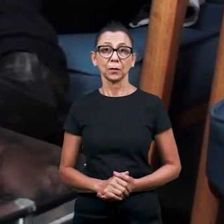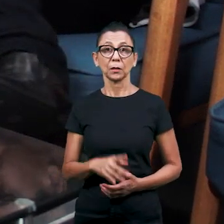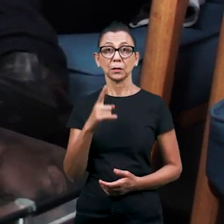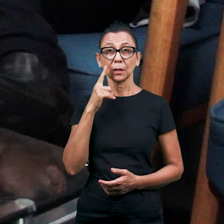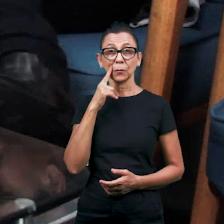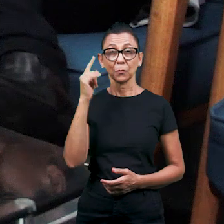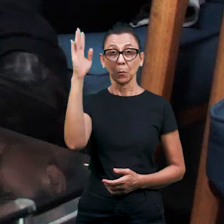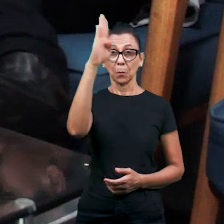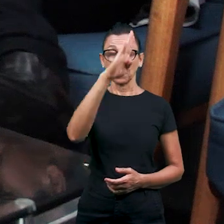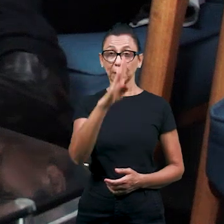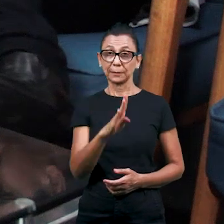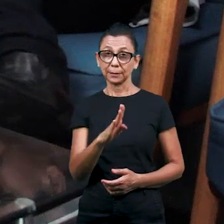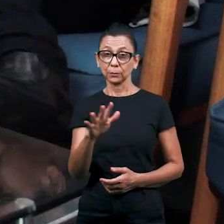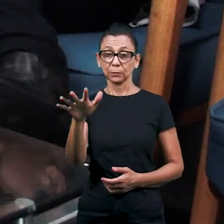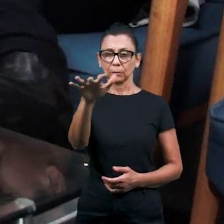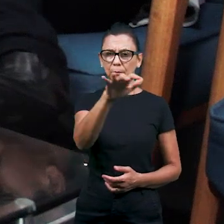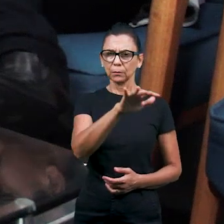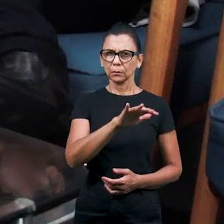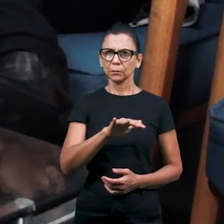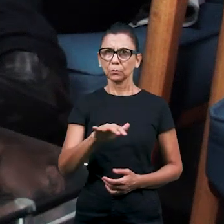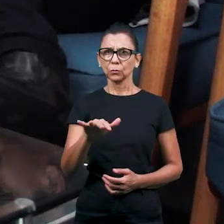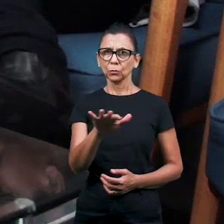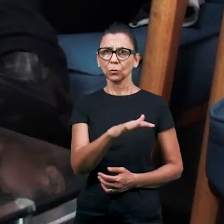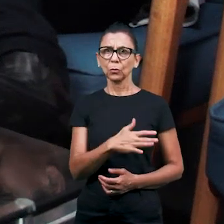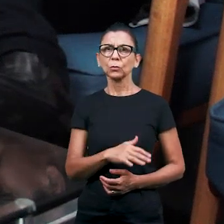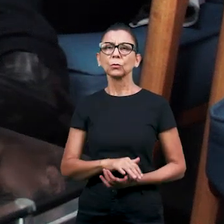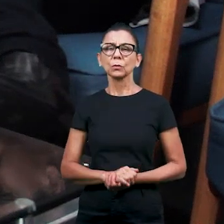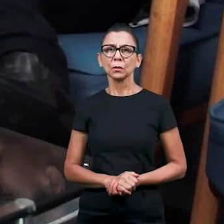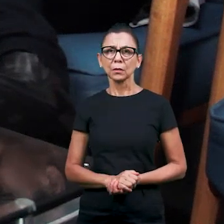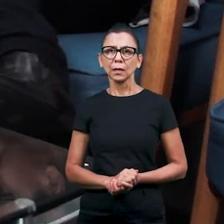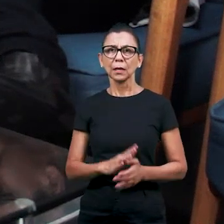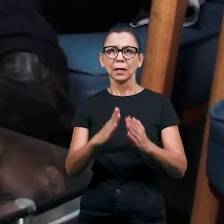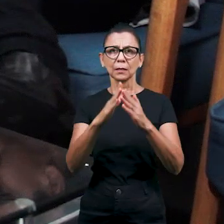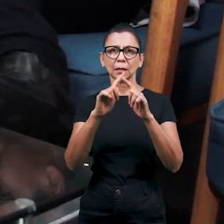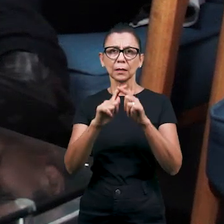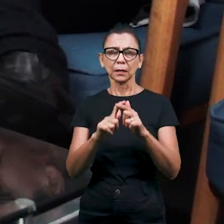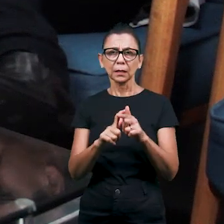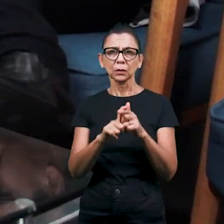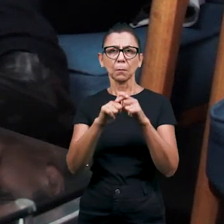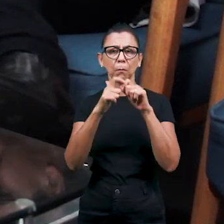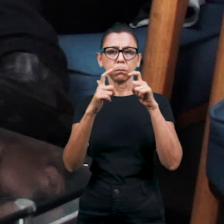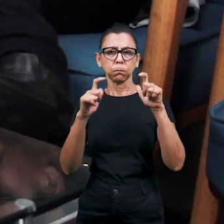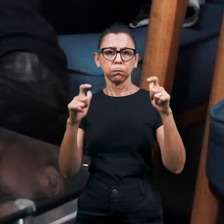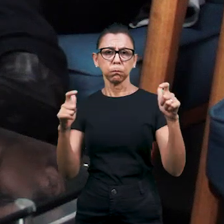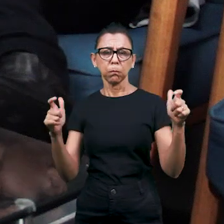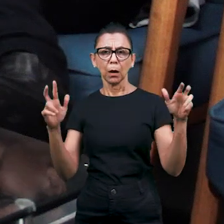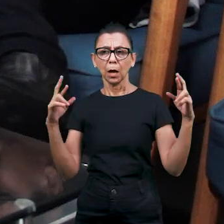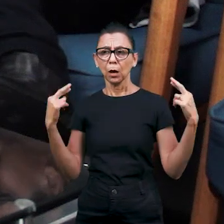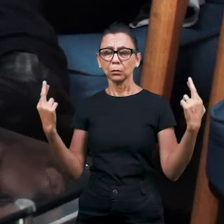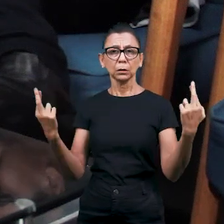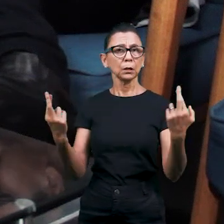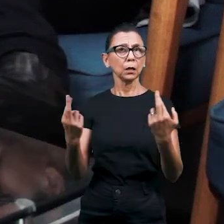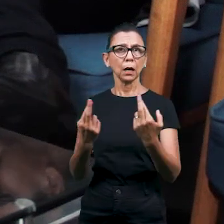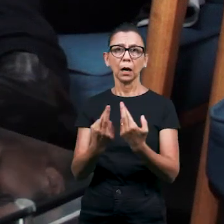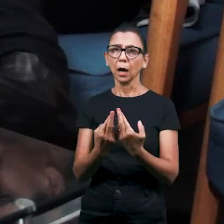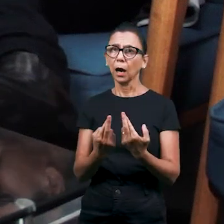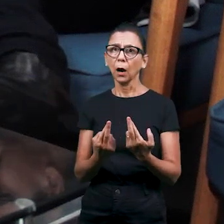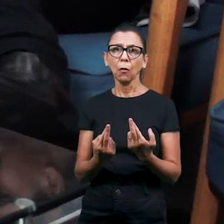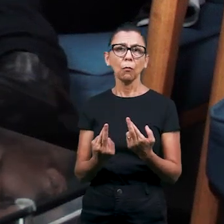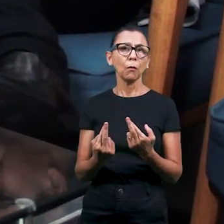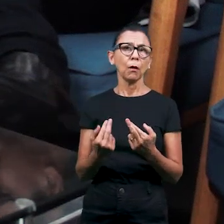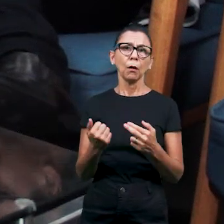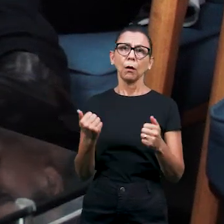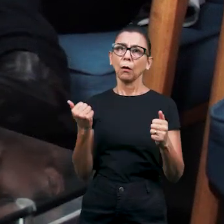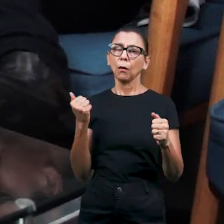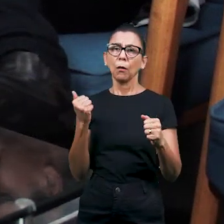lotadas, jovens e jovens e jovens. As igrejas onde estão sendo feitos, teve já várias reuniões que jovens chegaram e não tinha